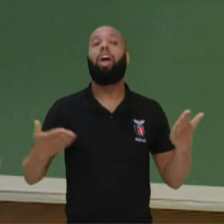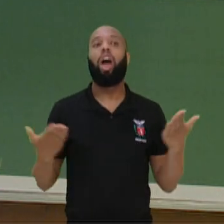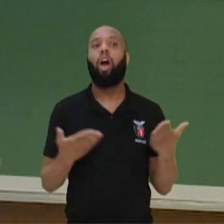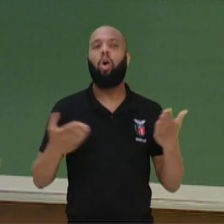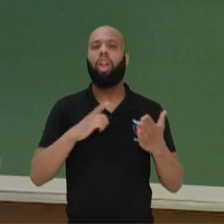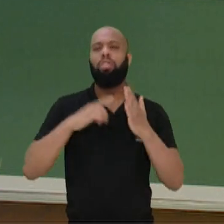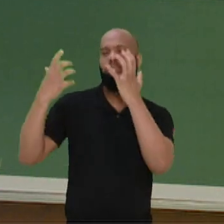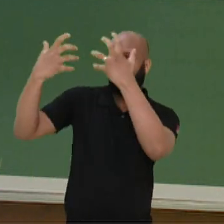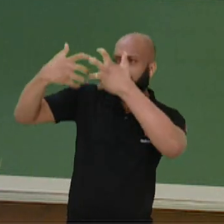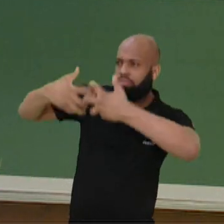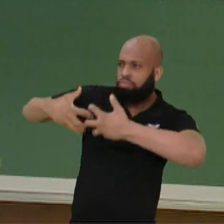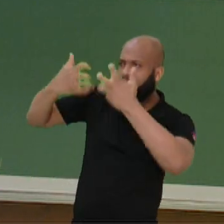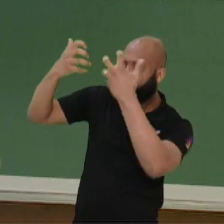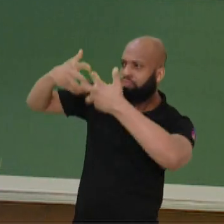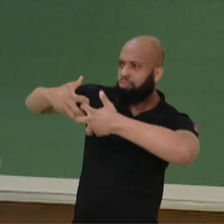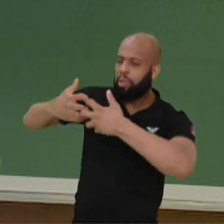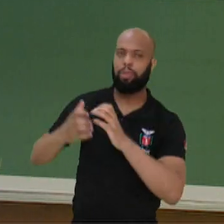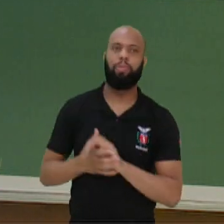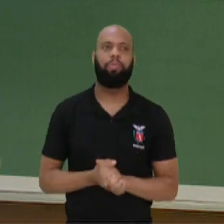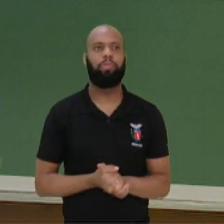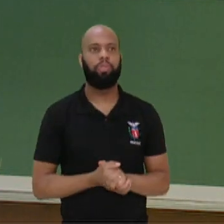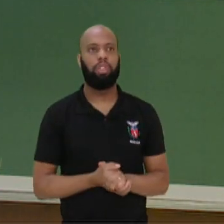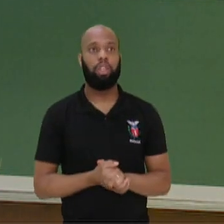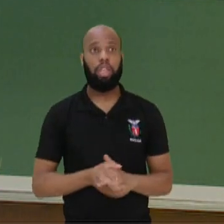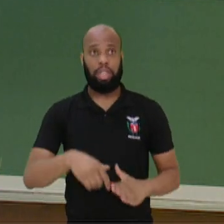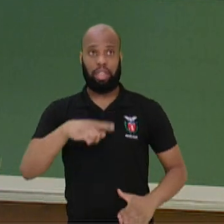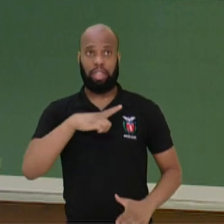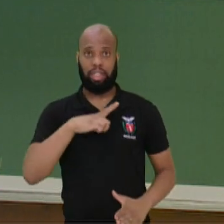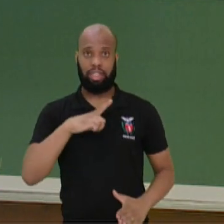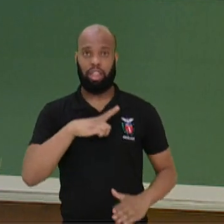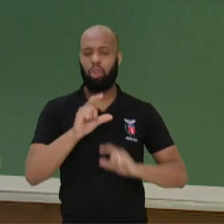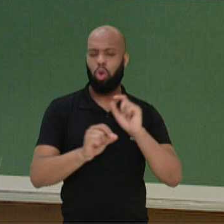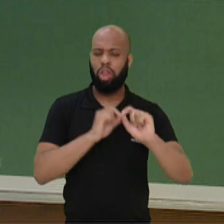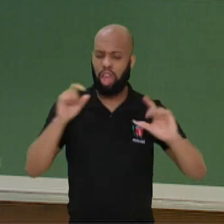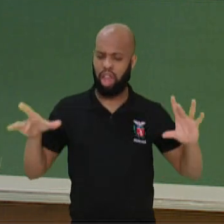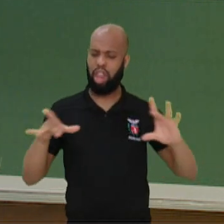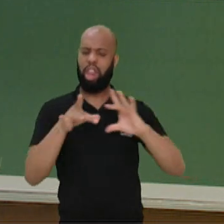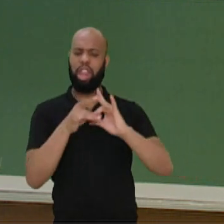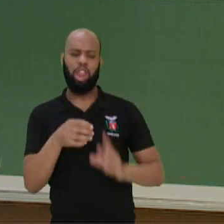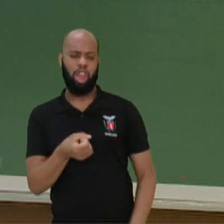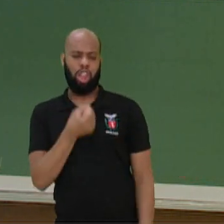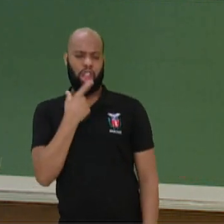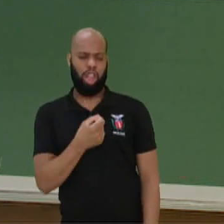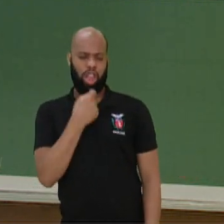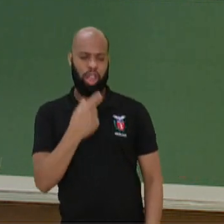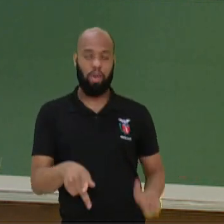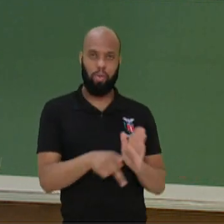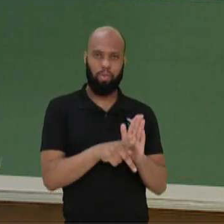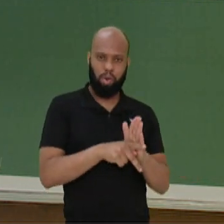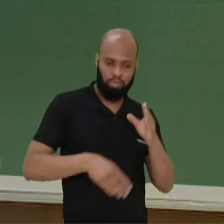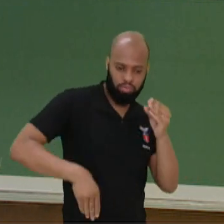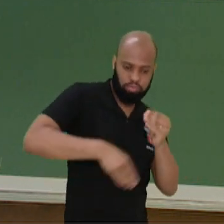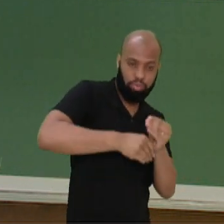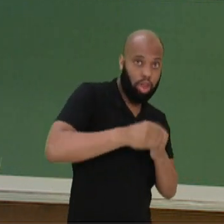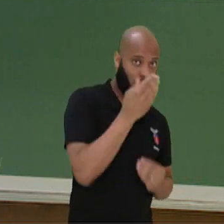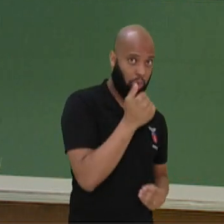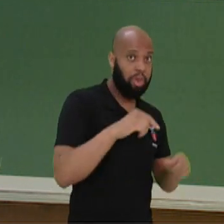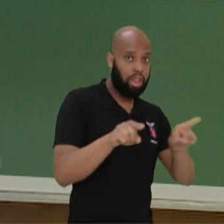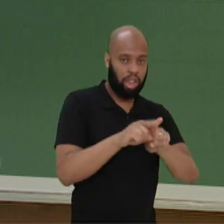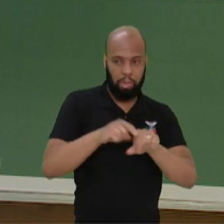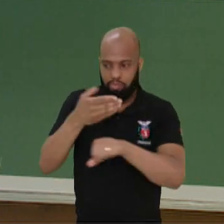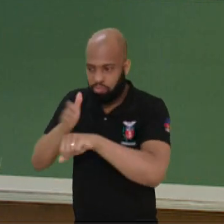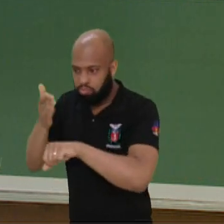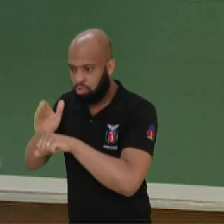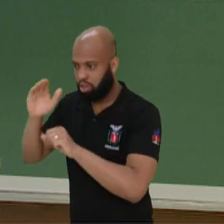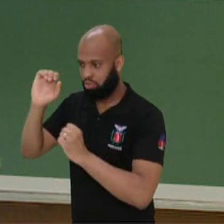algumas reflexões. Existe associação entre o consumo de suplementos alimentares e a prática de atividades